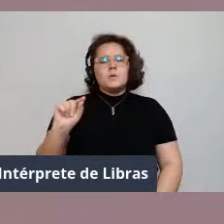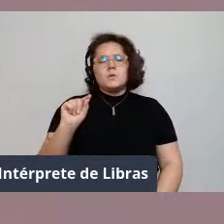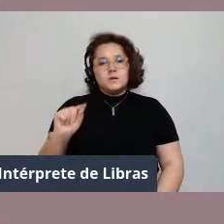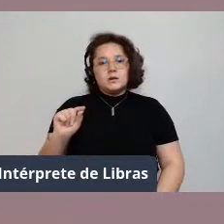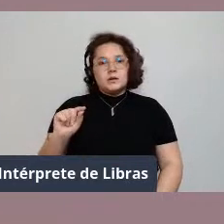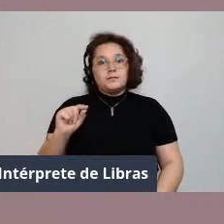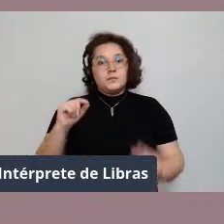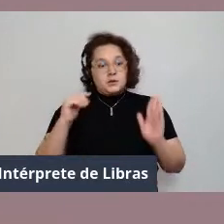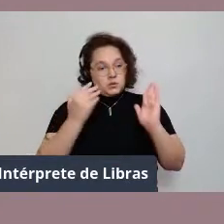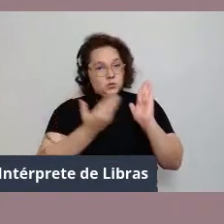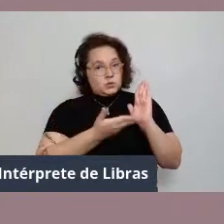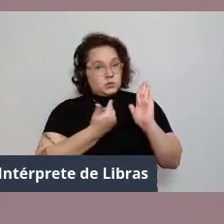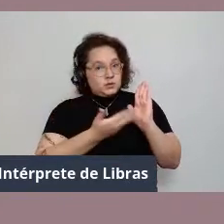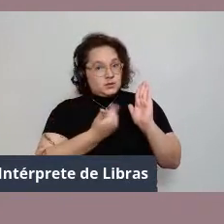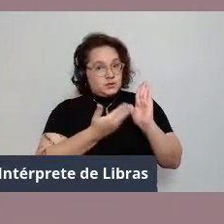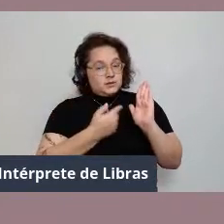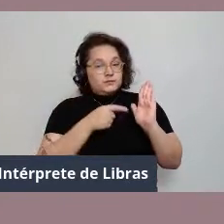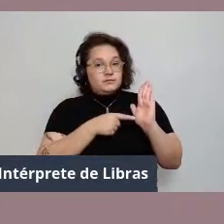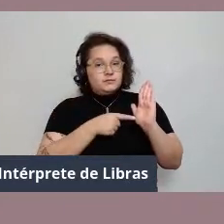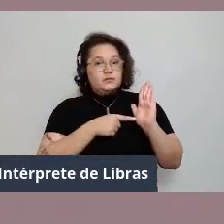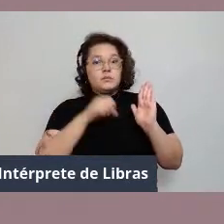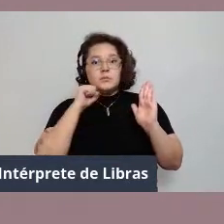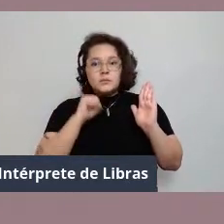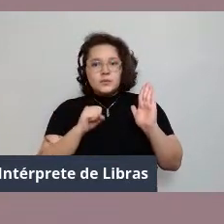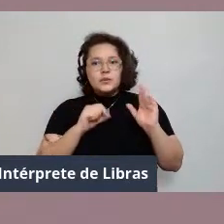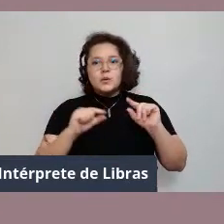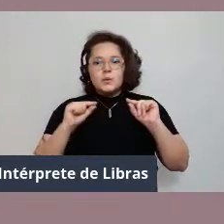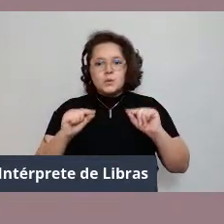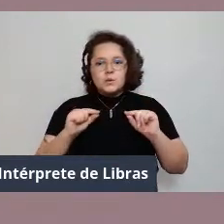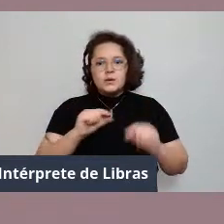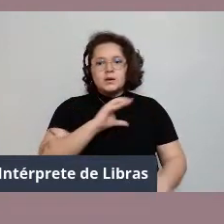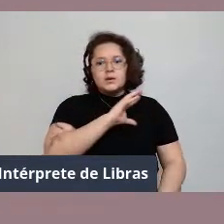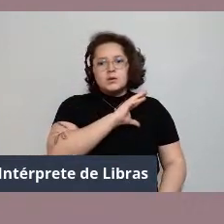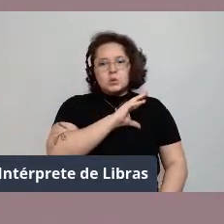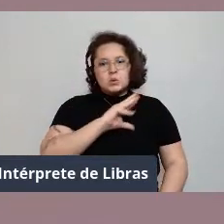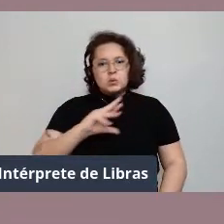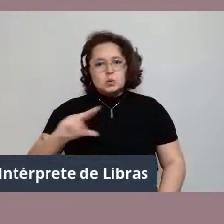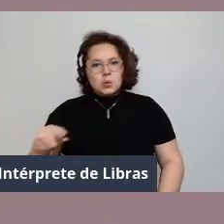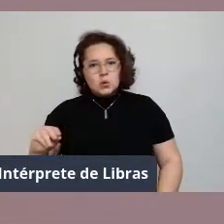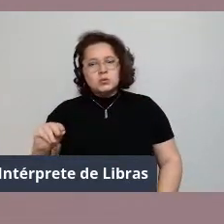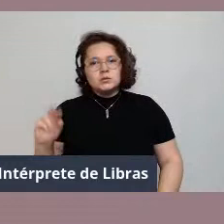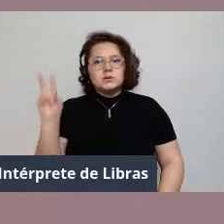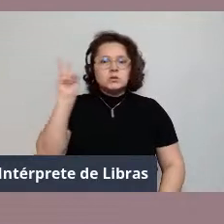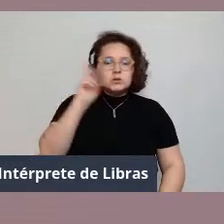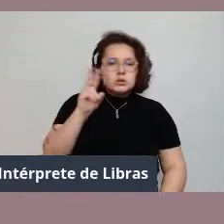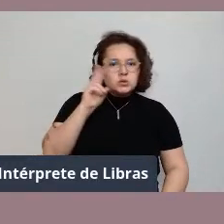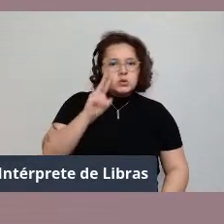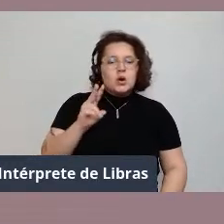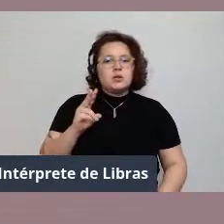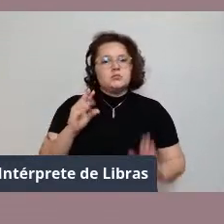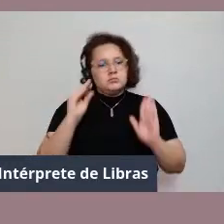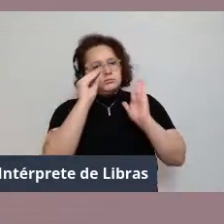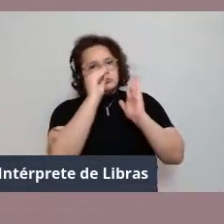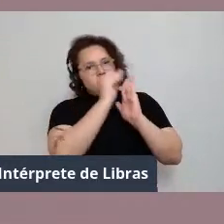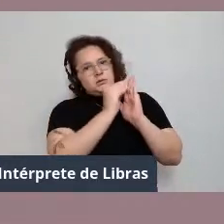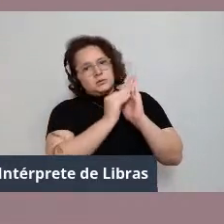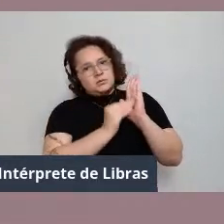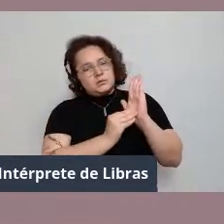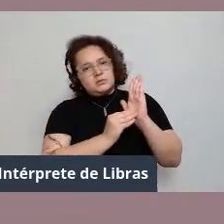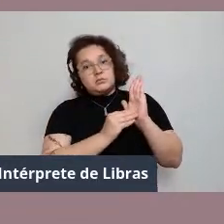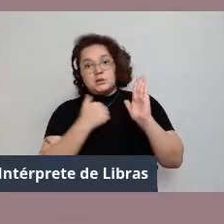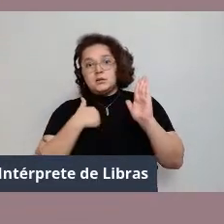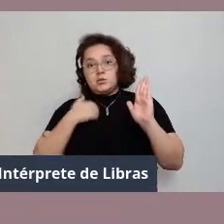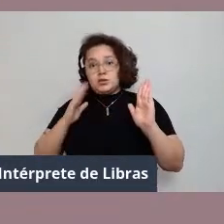que um livro pudesse ser todo feito de fragmentos, como algo que eu mencionara de passagem